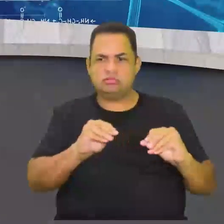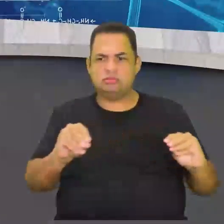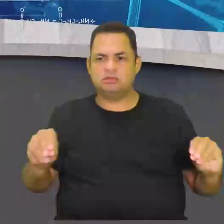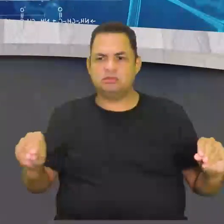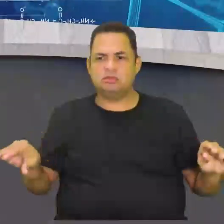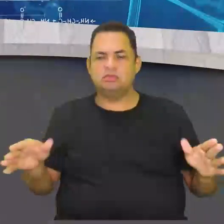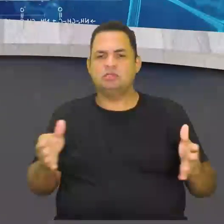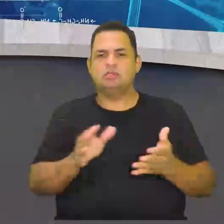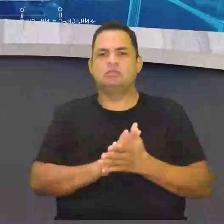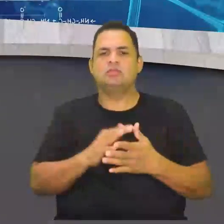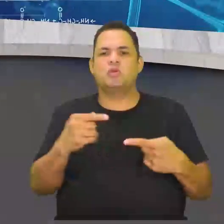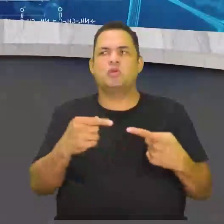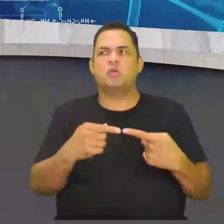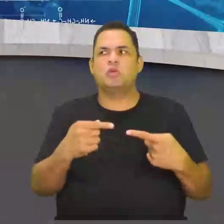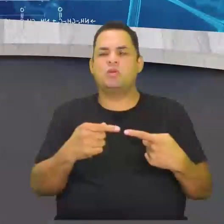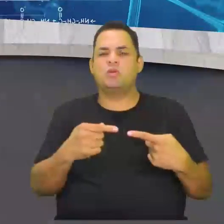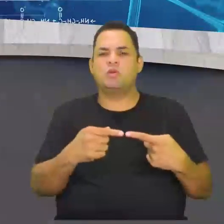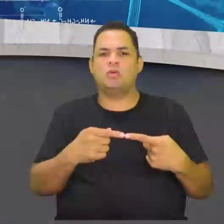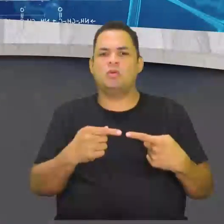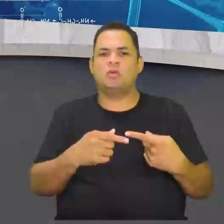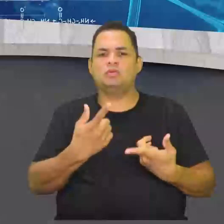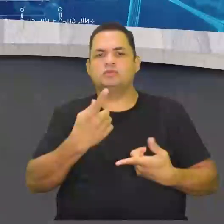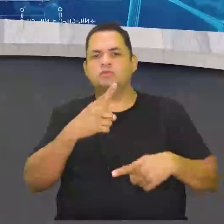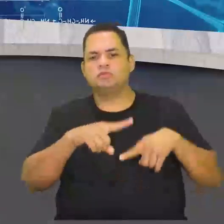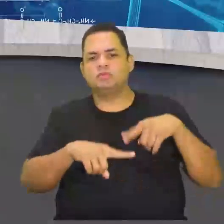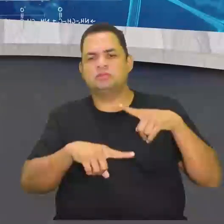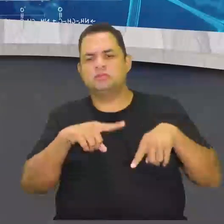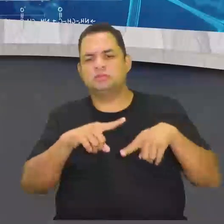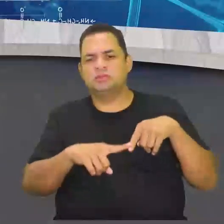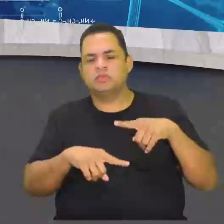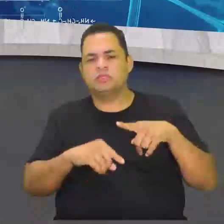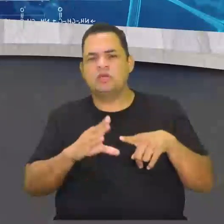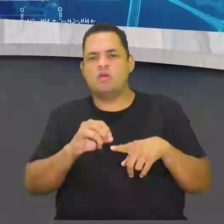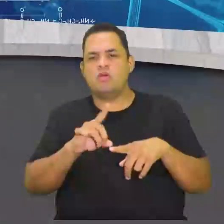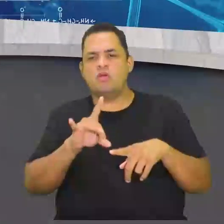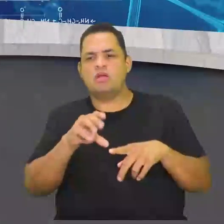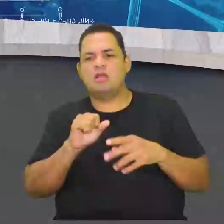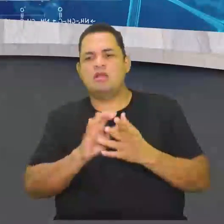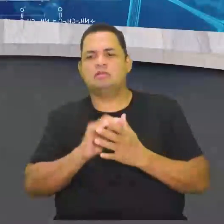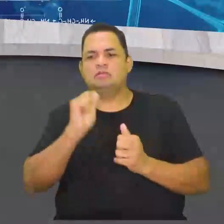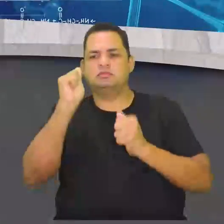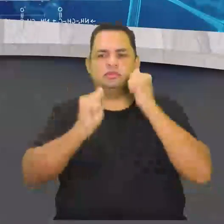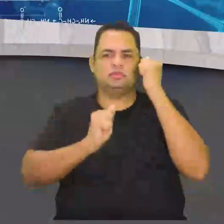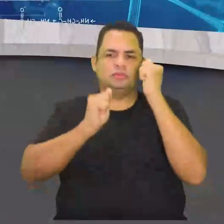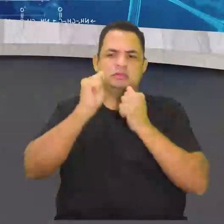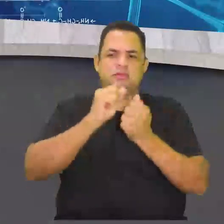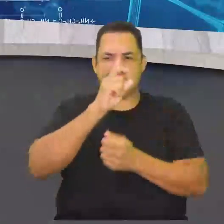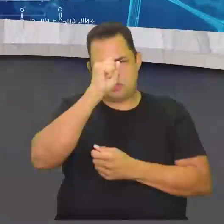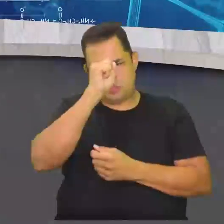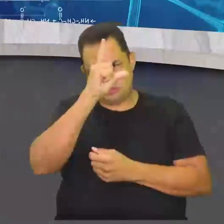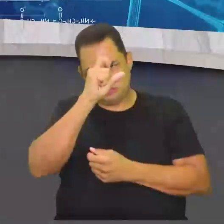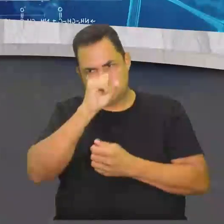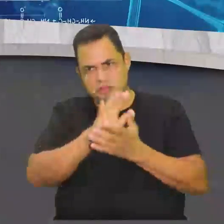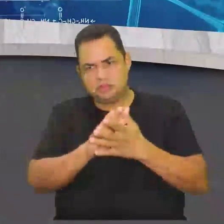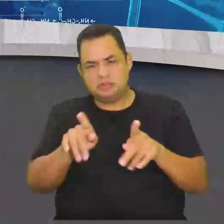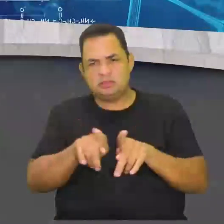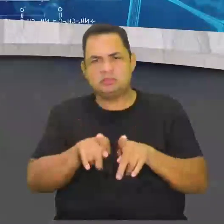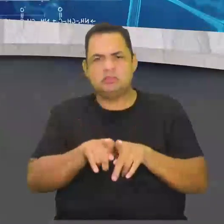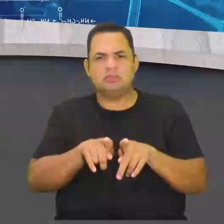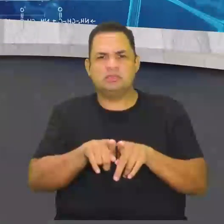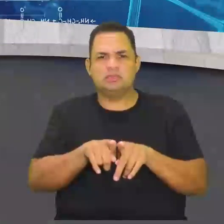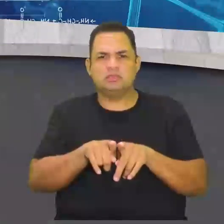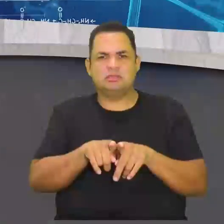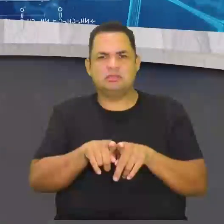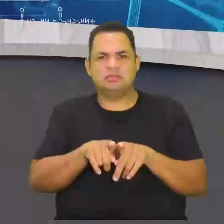lixo quando ele tem contato com materiais orgânicos, materiais industriais, hospitalar, ele tem uma tendência